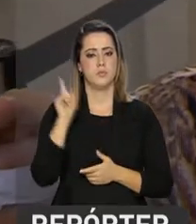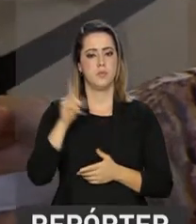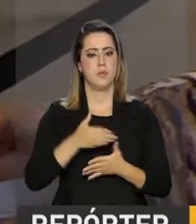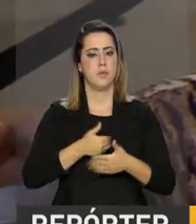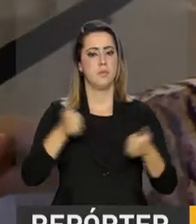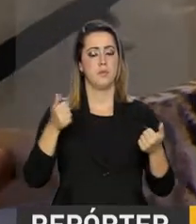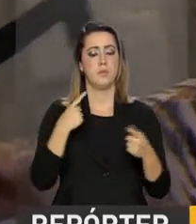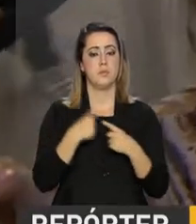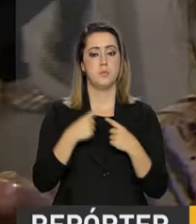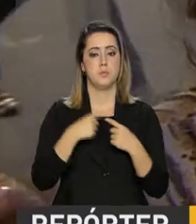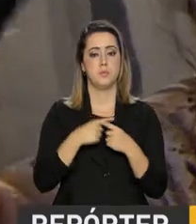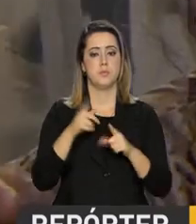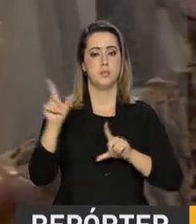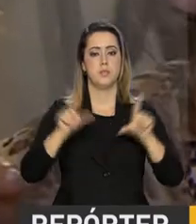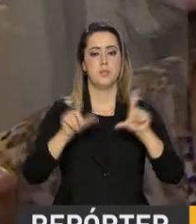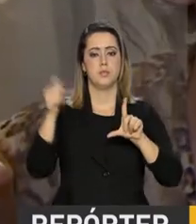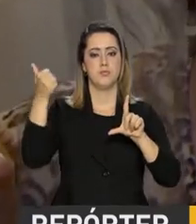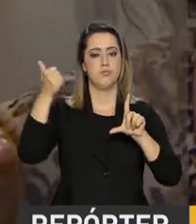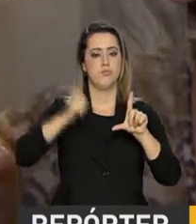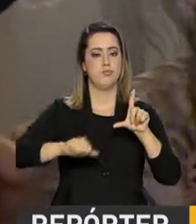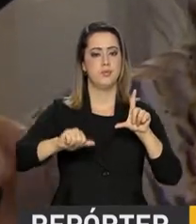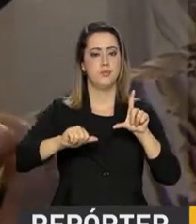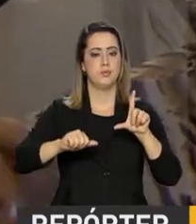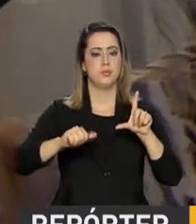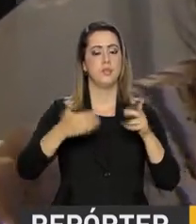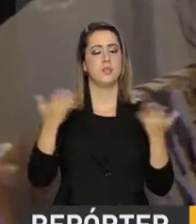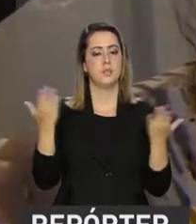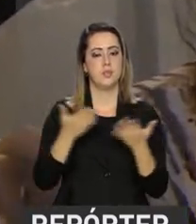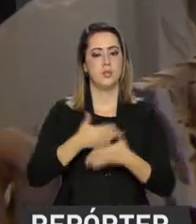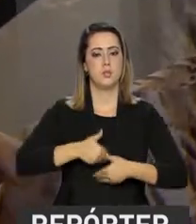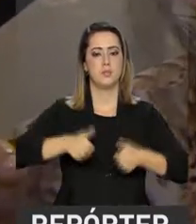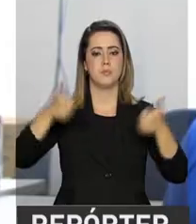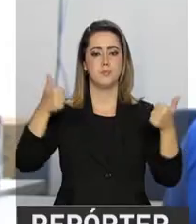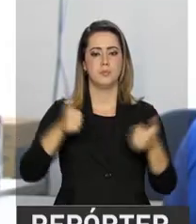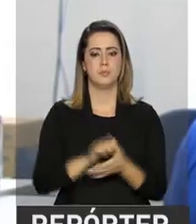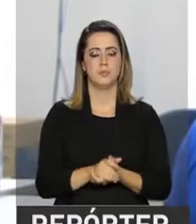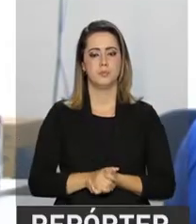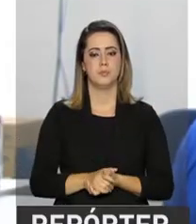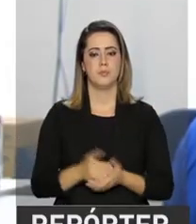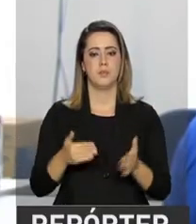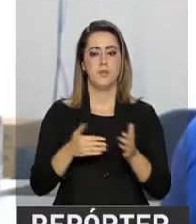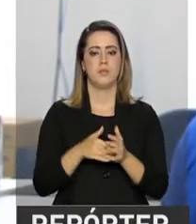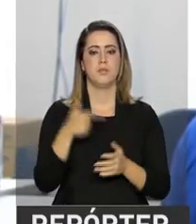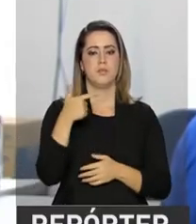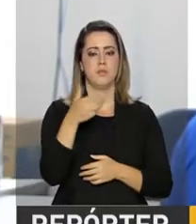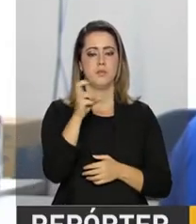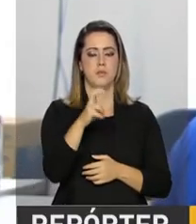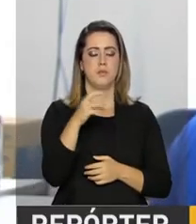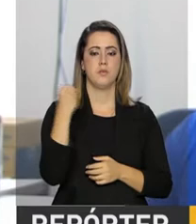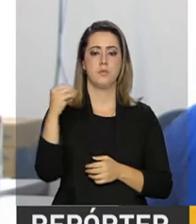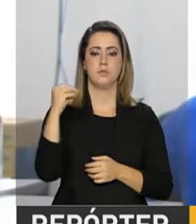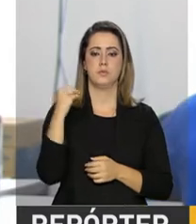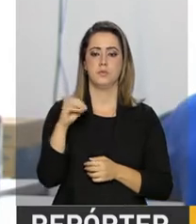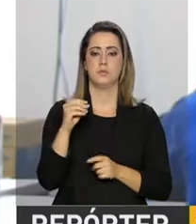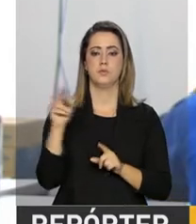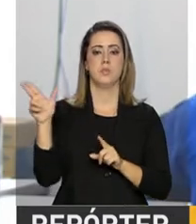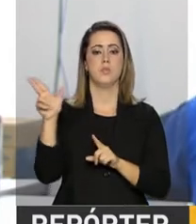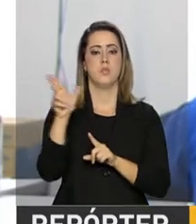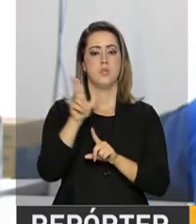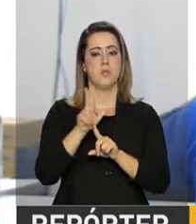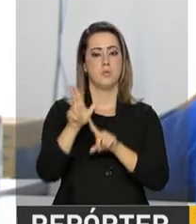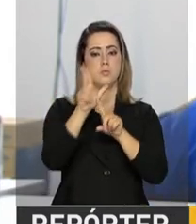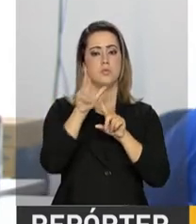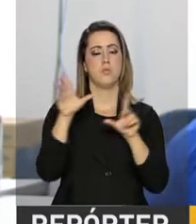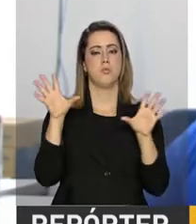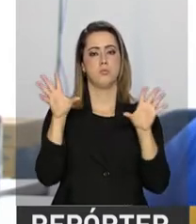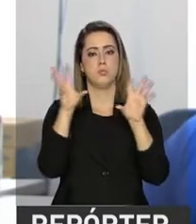a minha televisão está pegando muito ruim. Vai melhorar bastante. Até o dia 25 de outubro, o sinal analógico vai